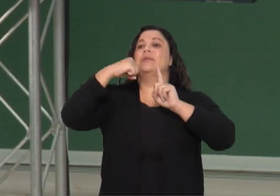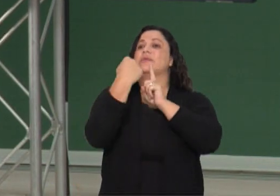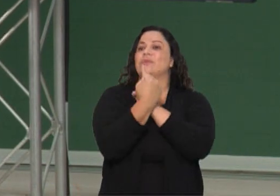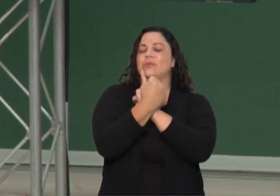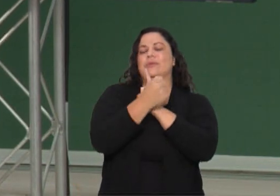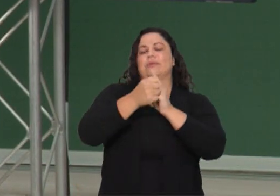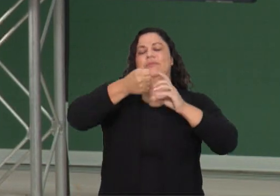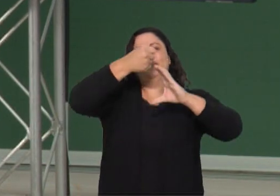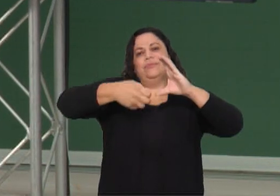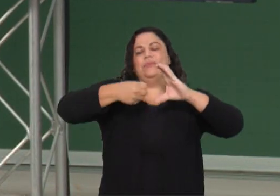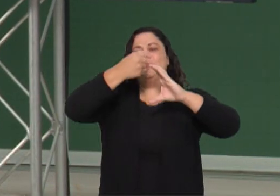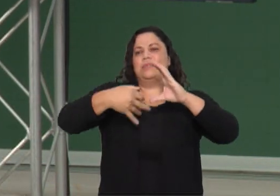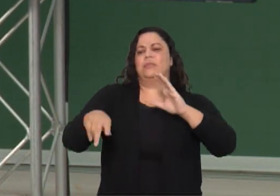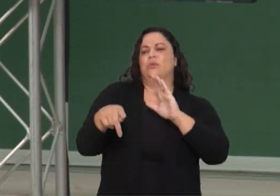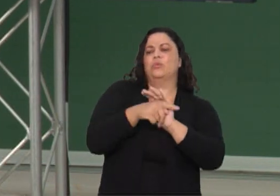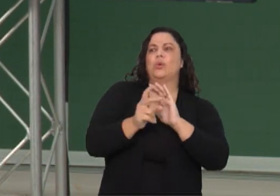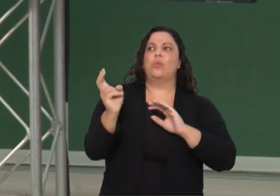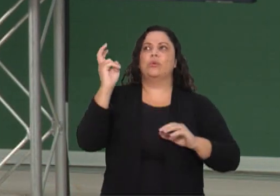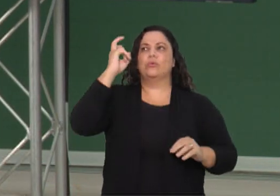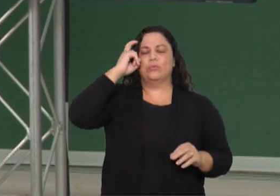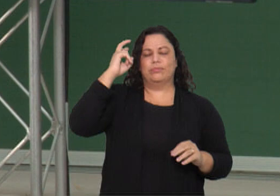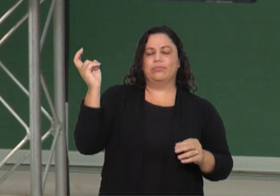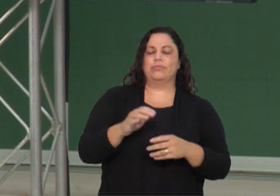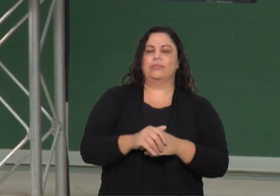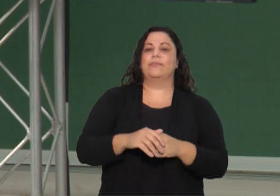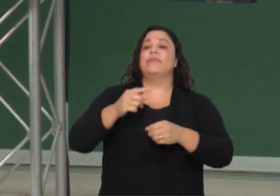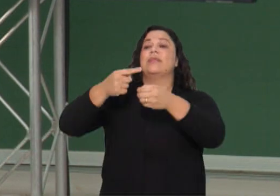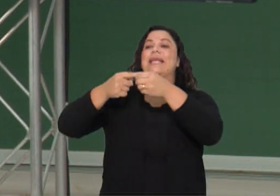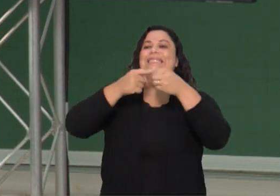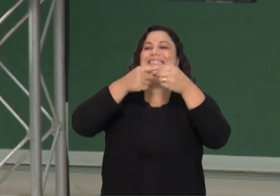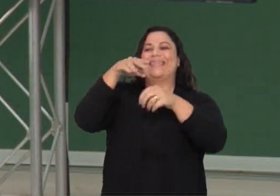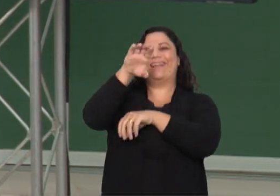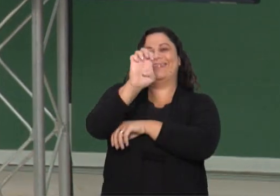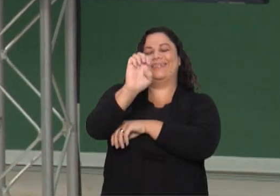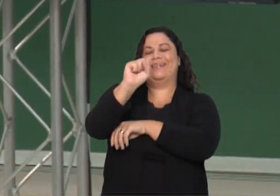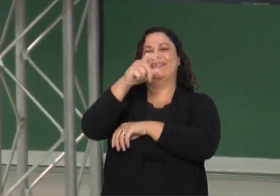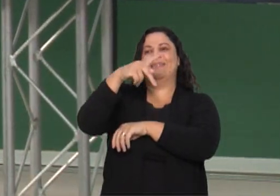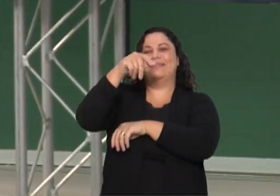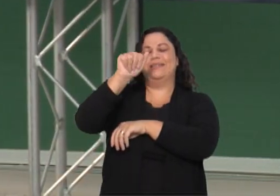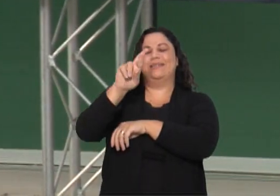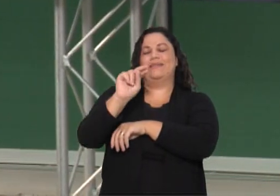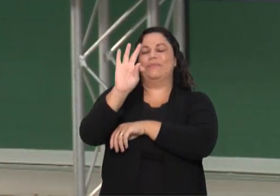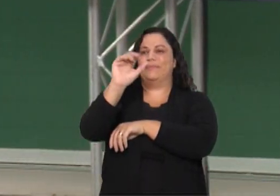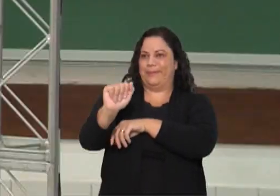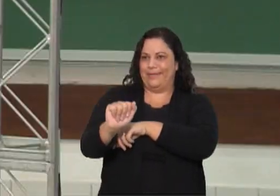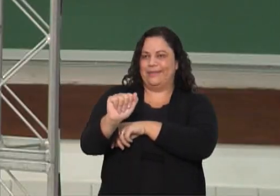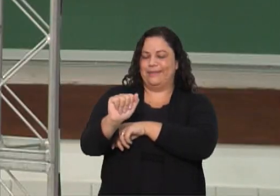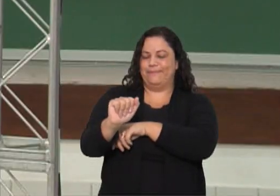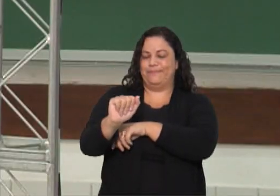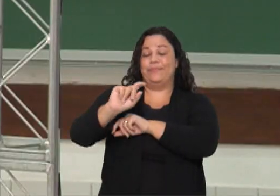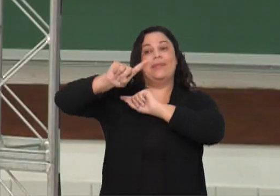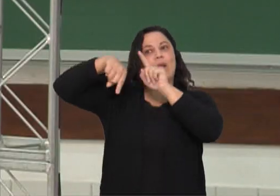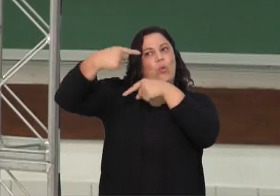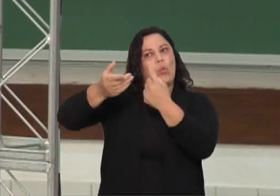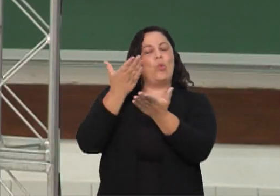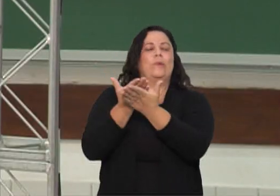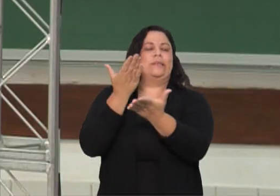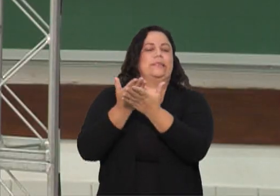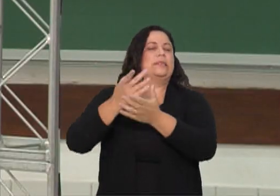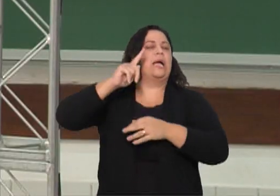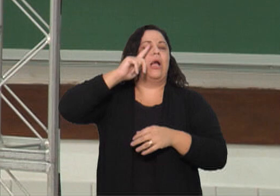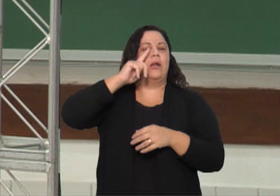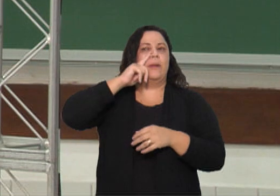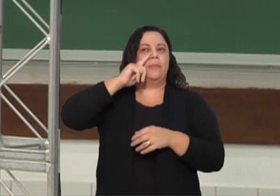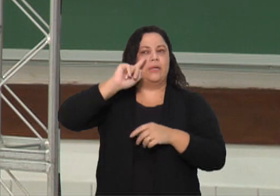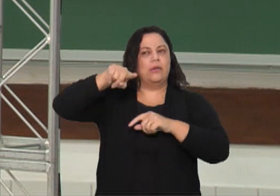e das características culturais da cidade de Esparta. Próxima aula, já vou deixando o merchan, não percam, Atenas aí, nós